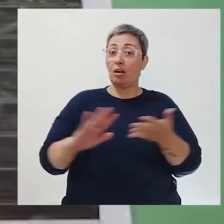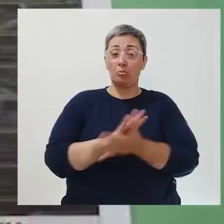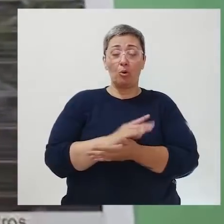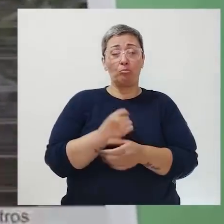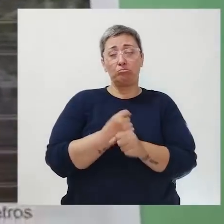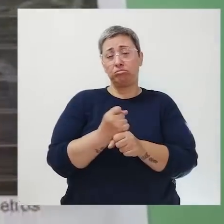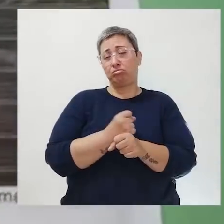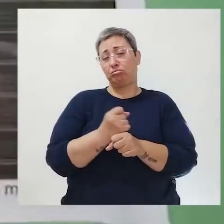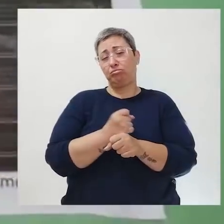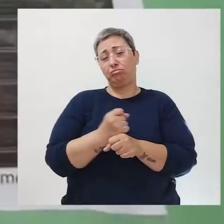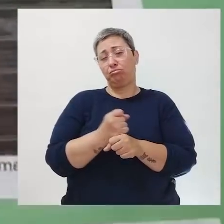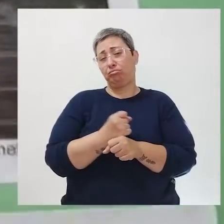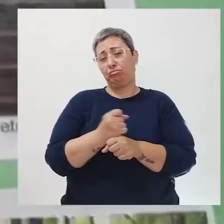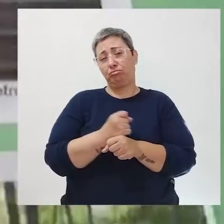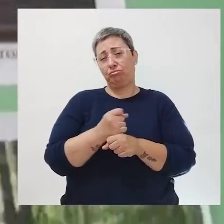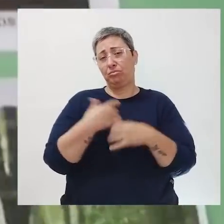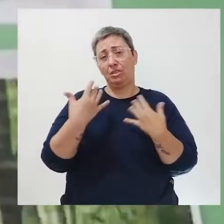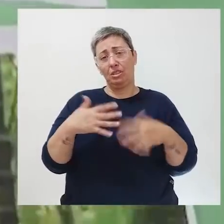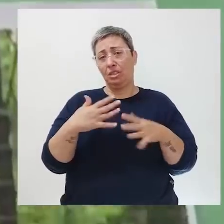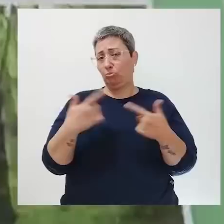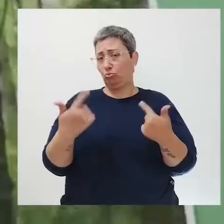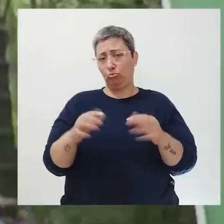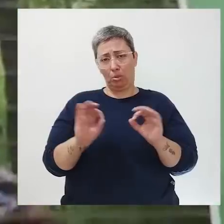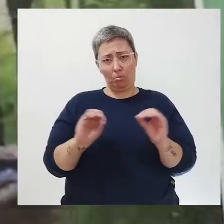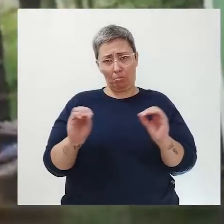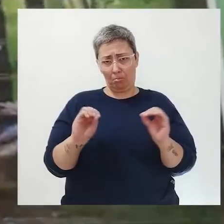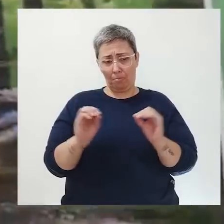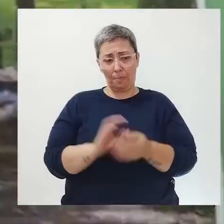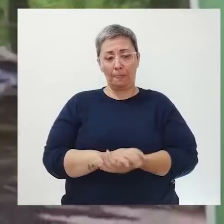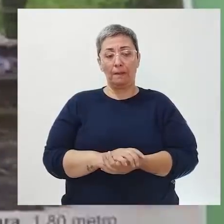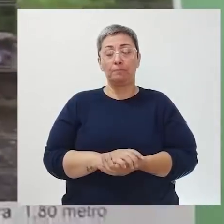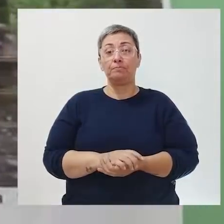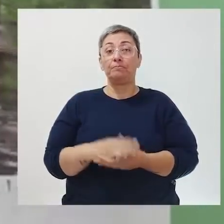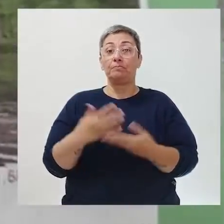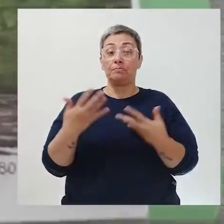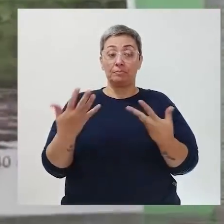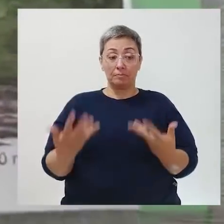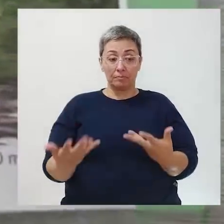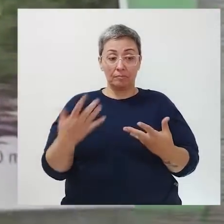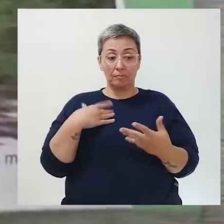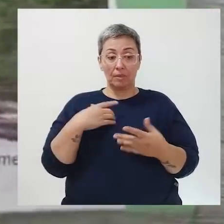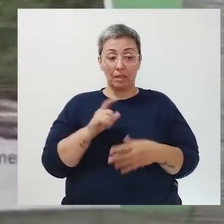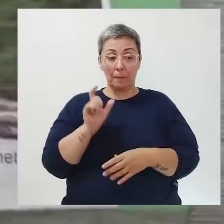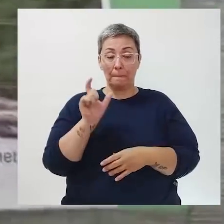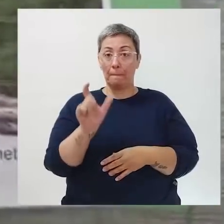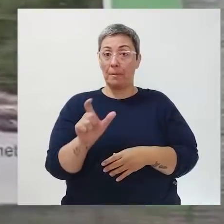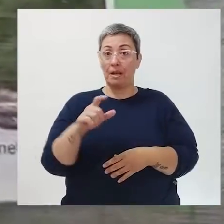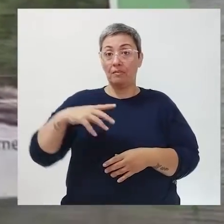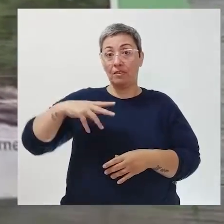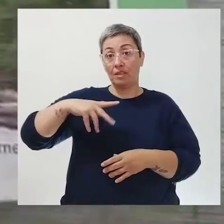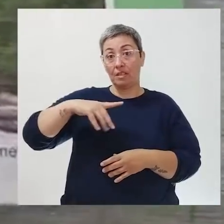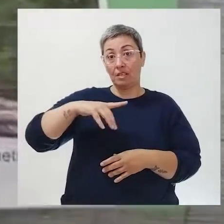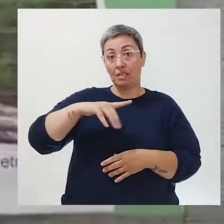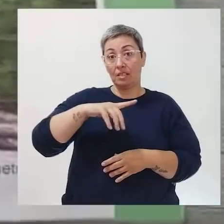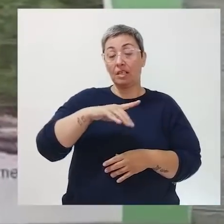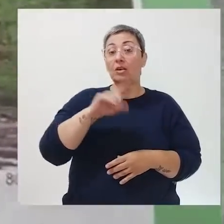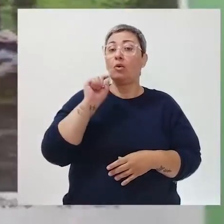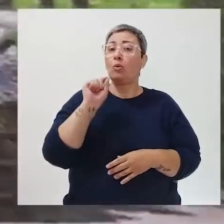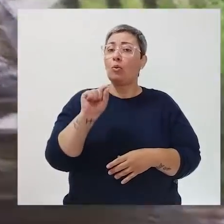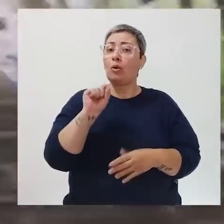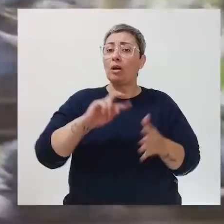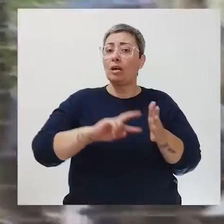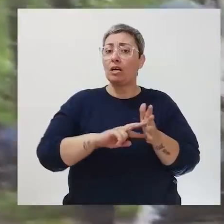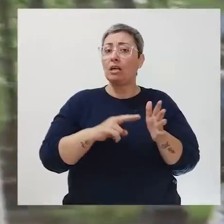há muitos e muitos anos, não existe mais, tá bom? E a palavra dinossauro,